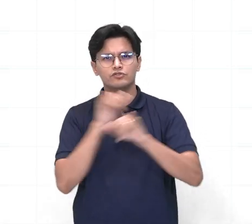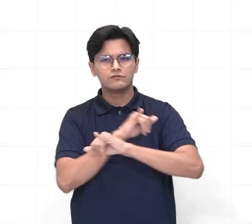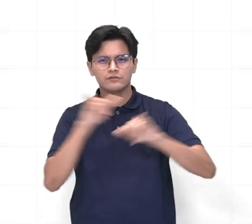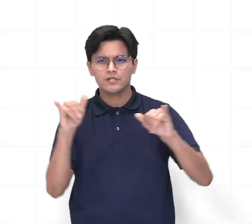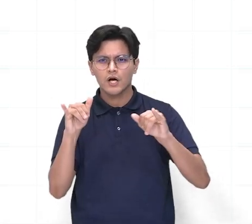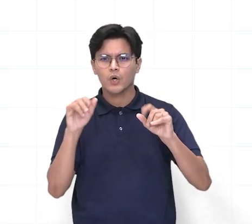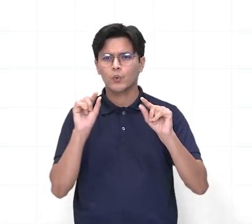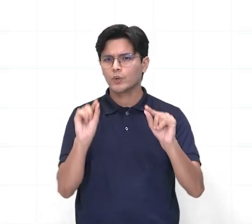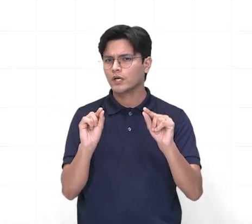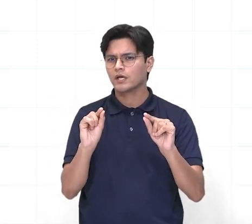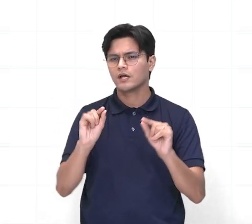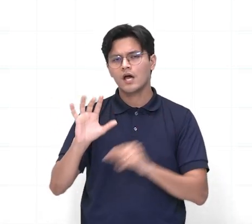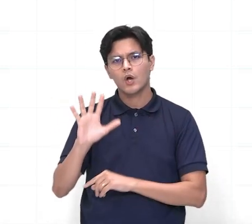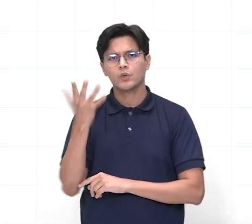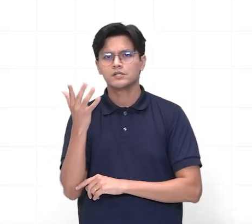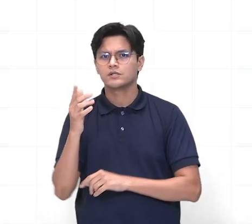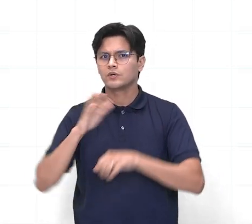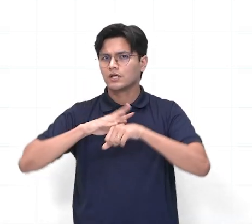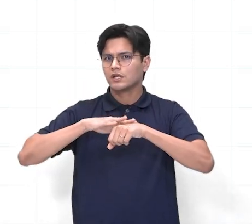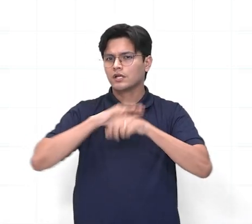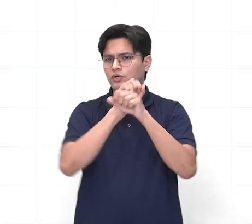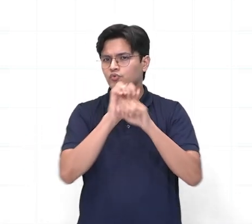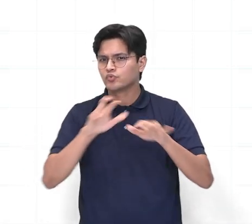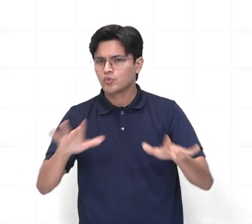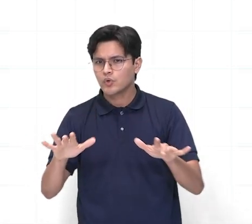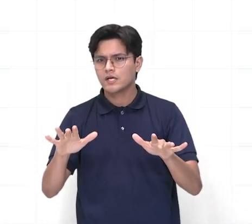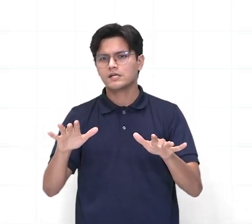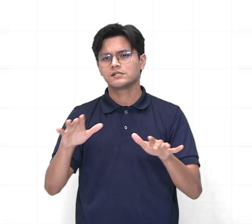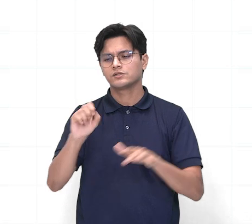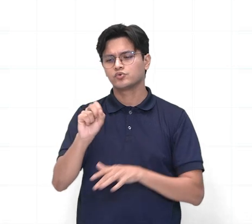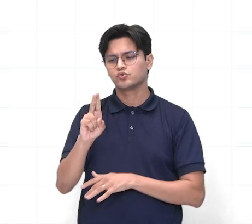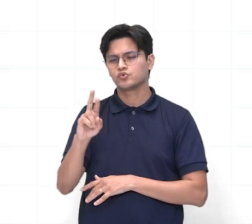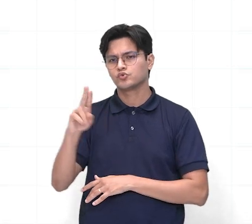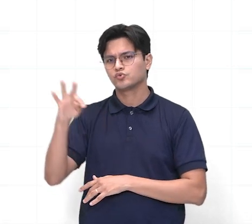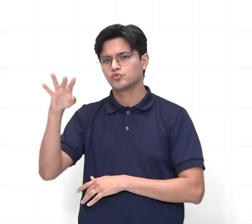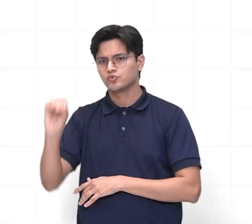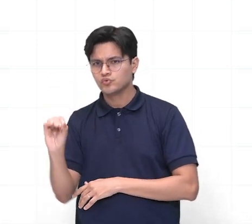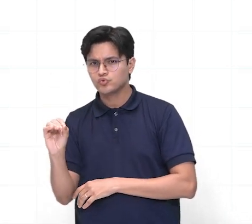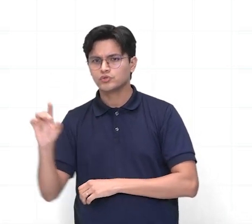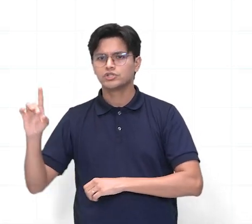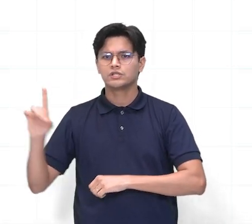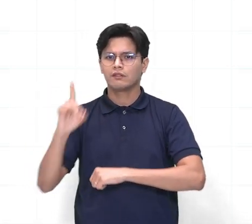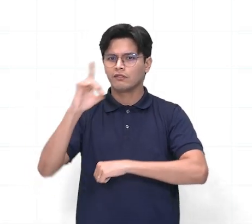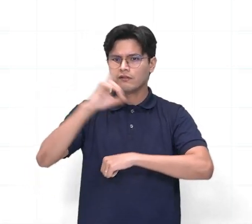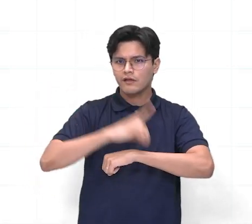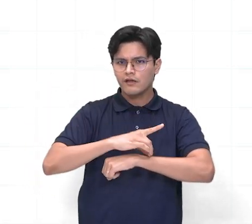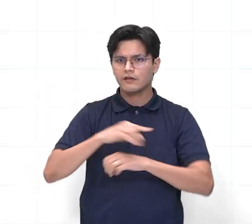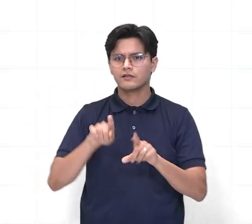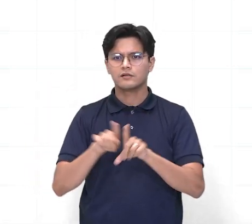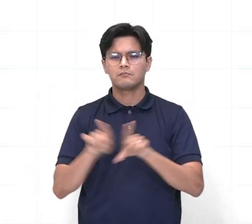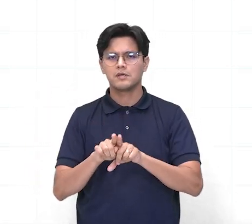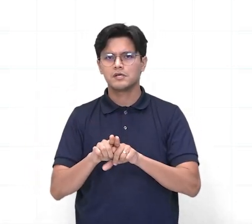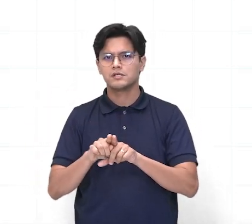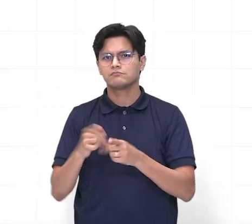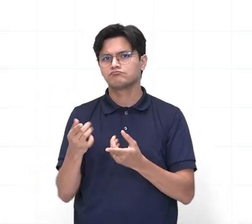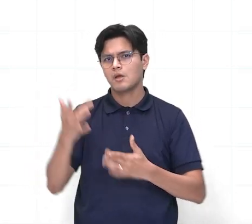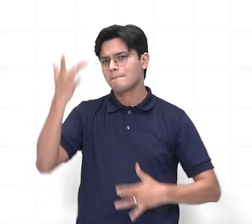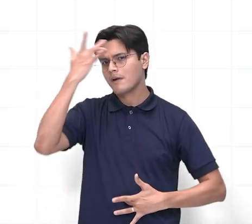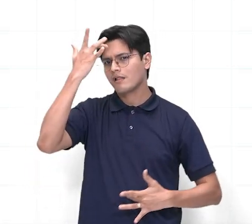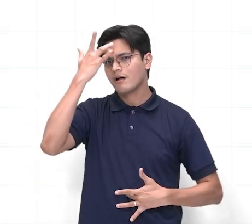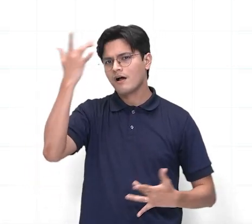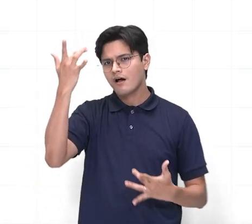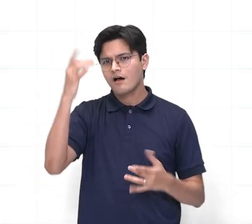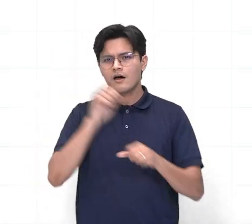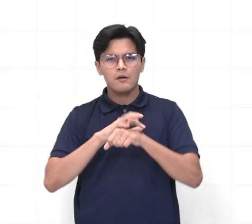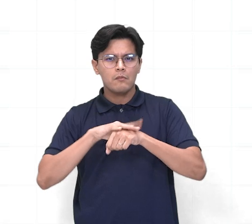Então, o surto é uma palavra que você deve conhecer mais. Já a endemia é